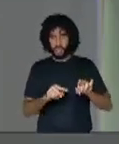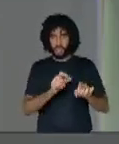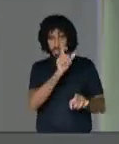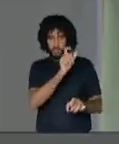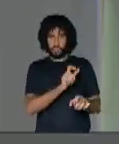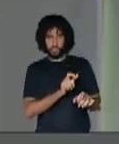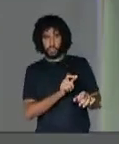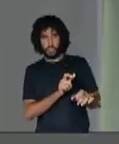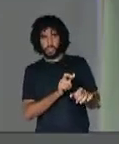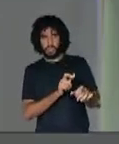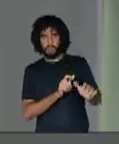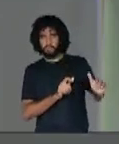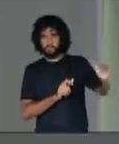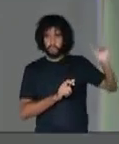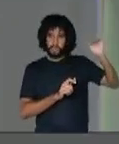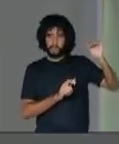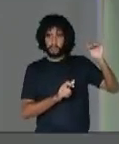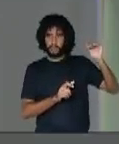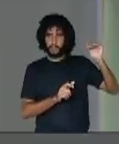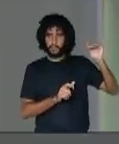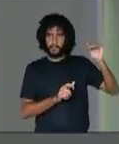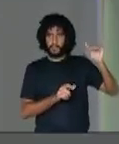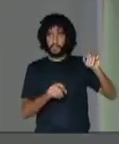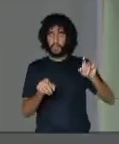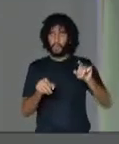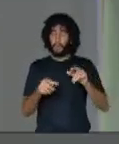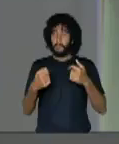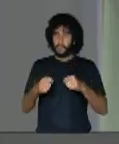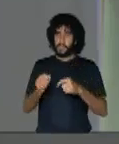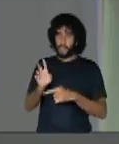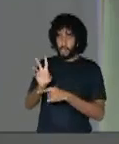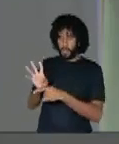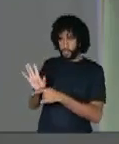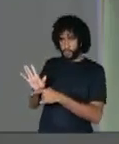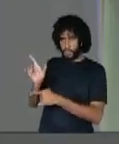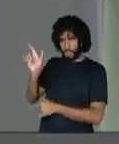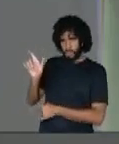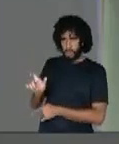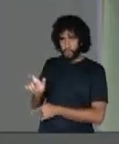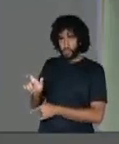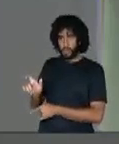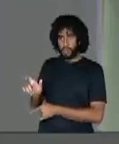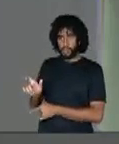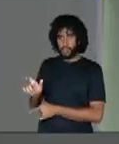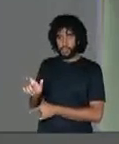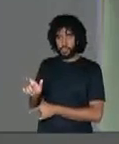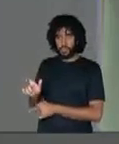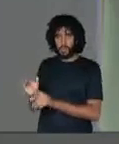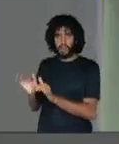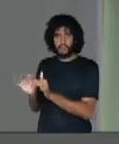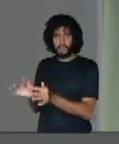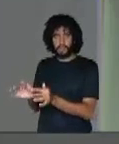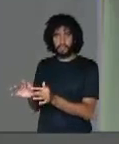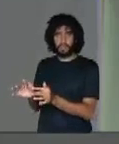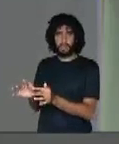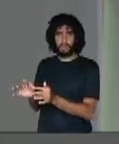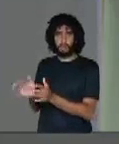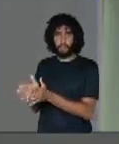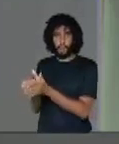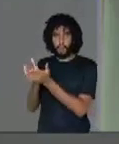efeitos principalmente sobre o lombo dos mais vulneráveis no Brasil. Na noite de ontem, o destaque do